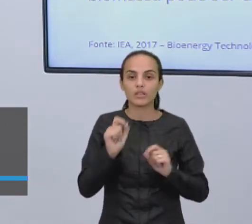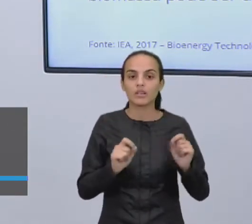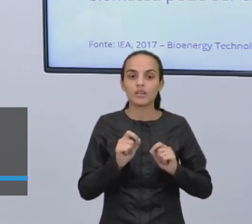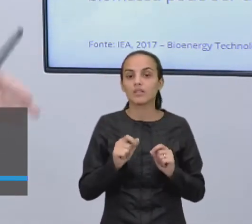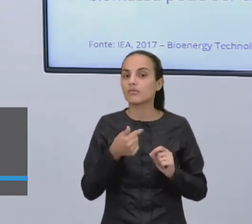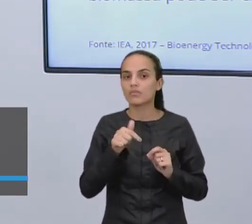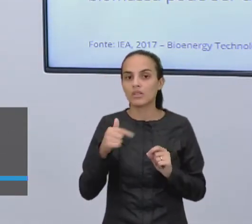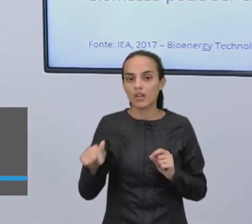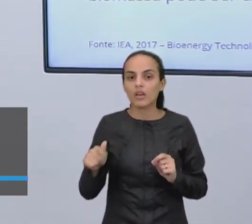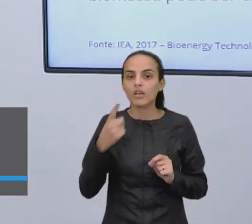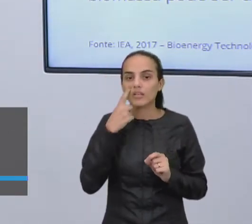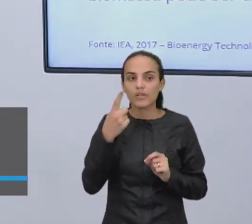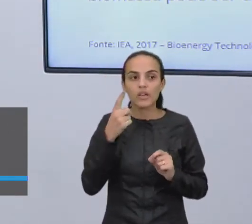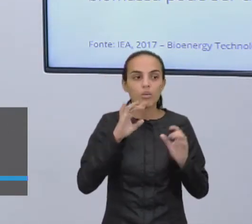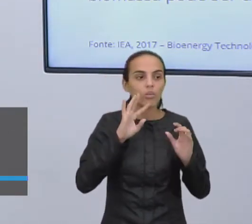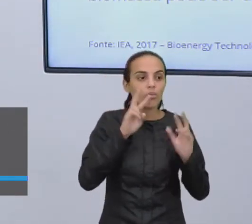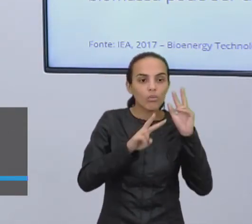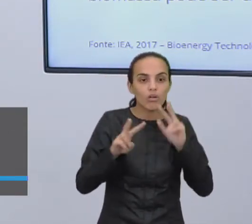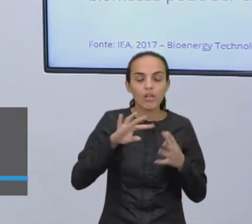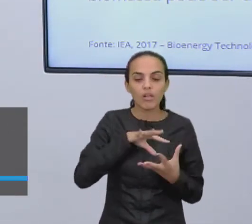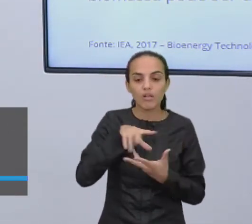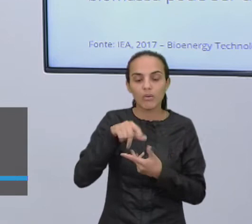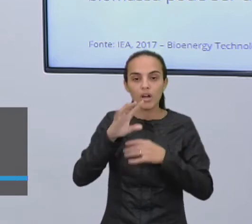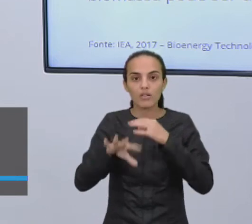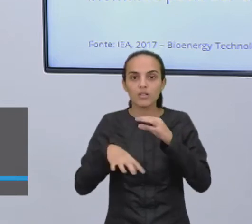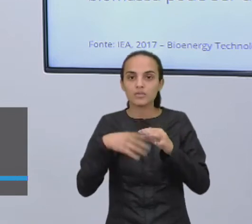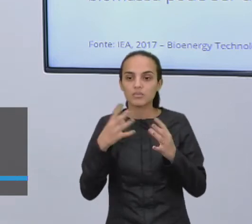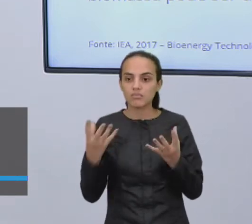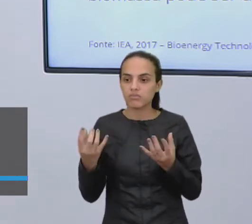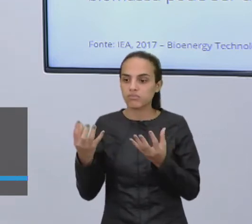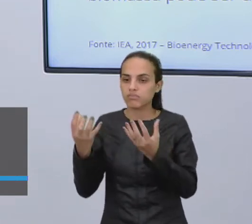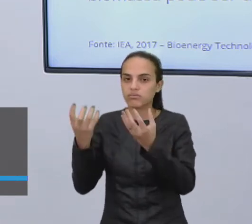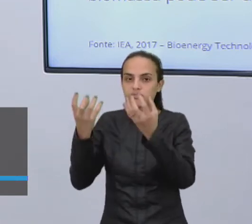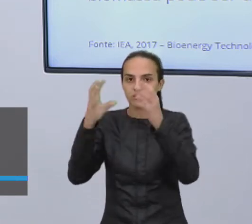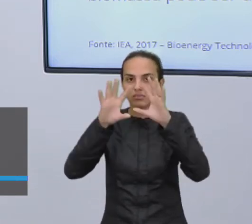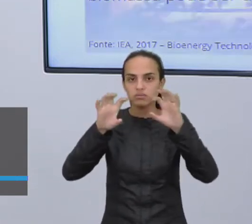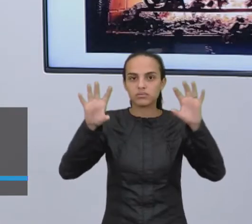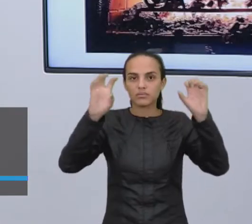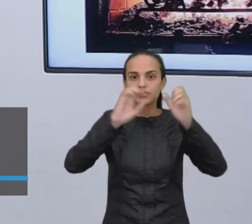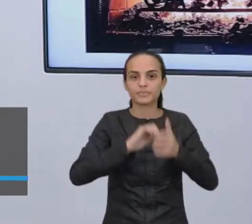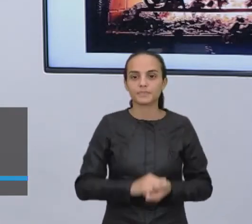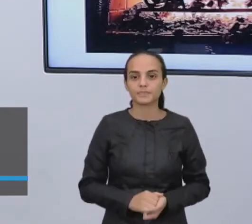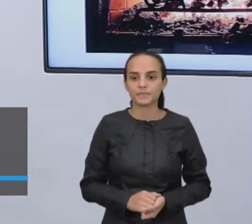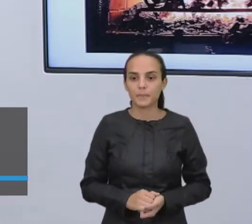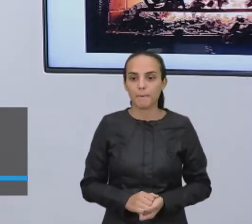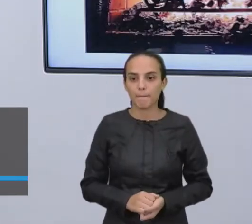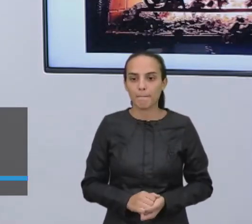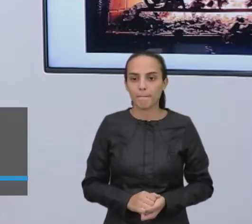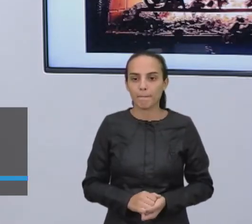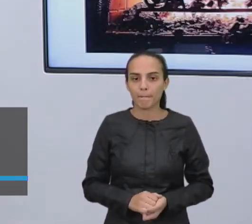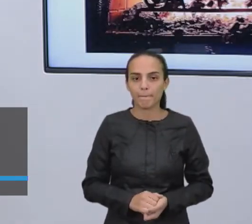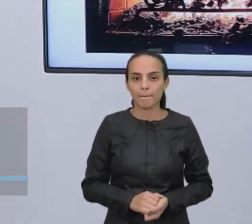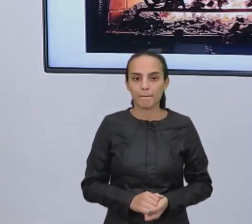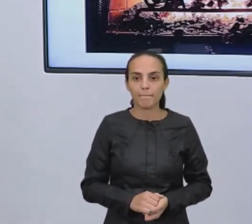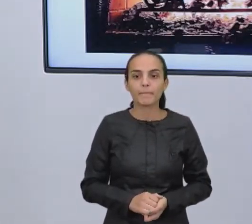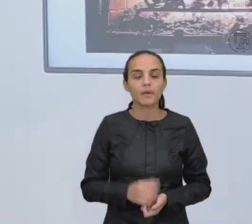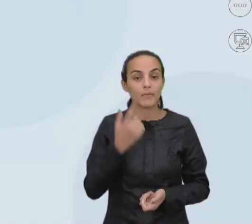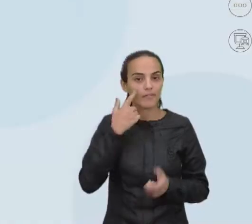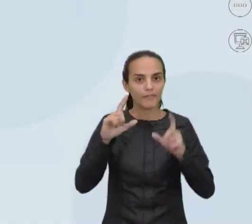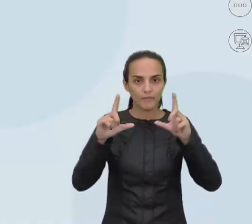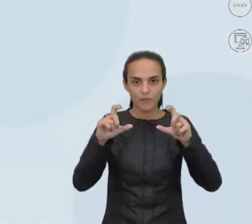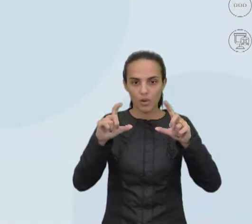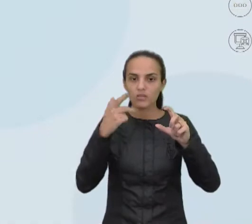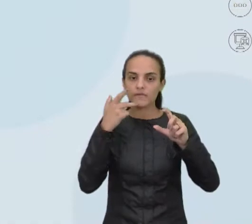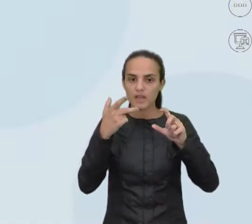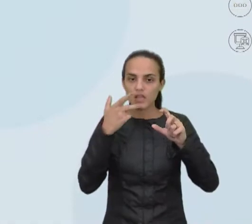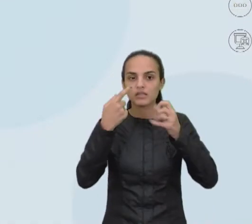que você vê o ambiente cheio de fumaça, por isso que eu falei que o fogão a lenha é um grande exemplo disso. Então, aqui uma foto, né, falando